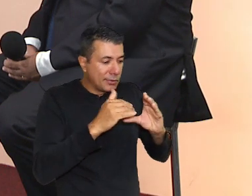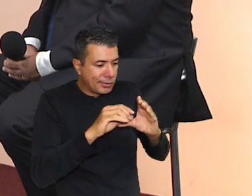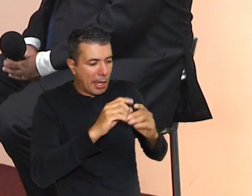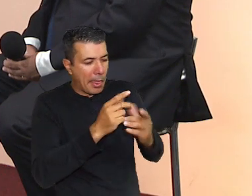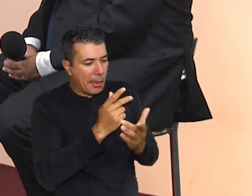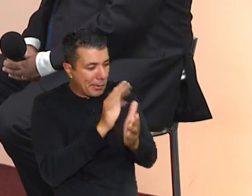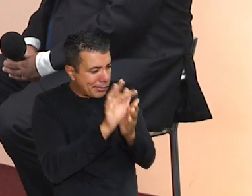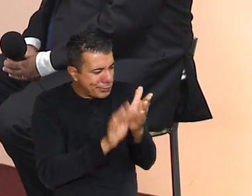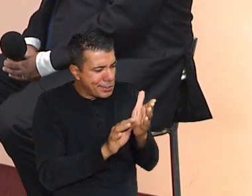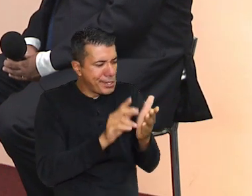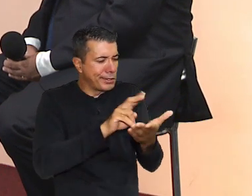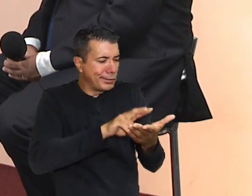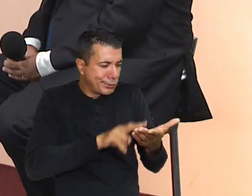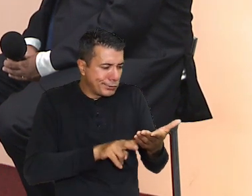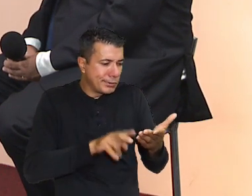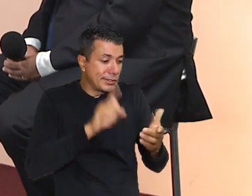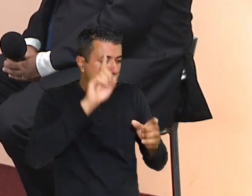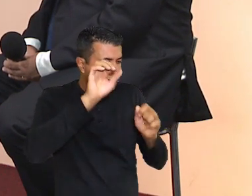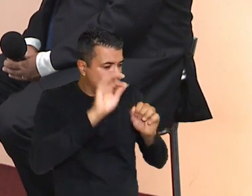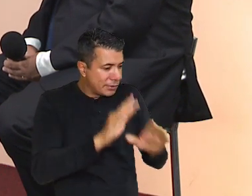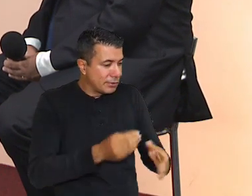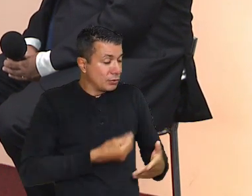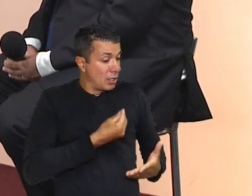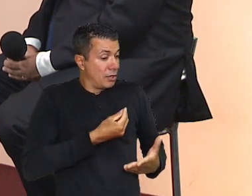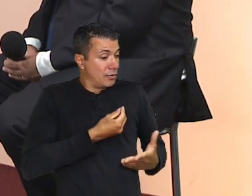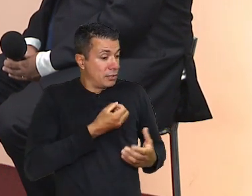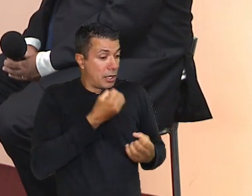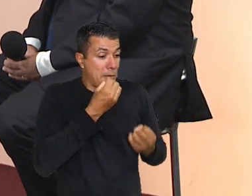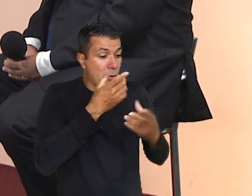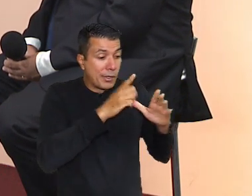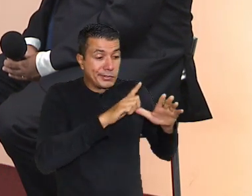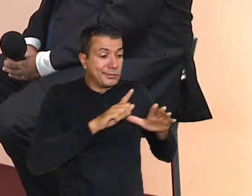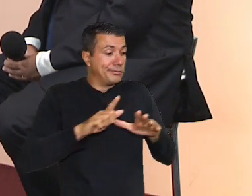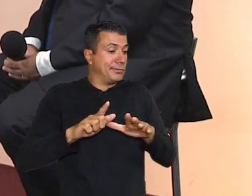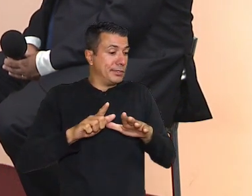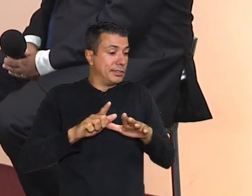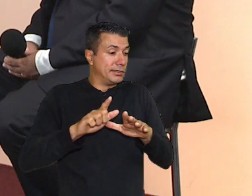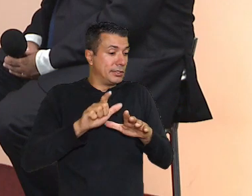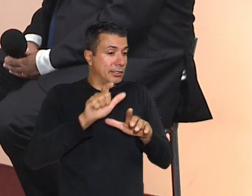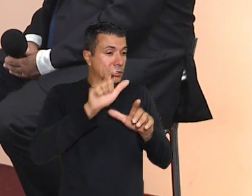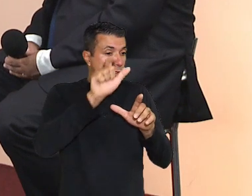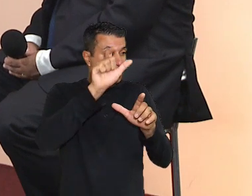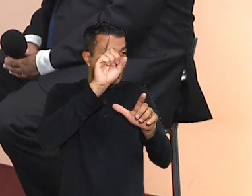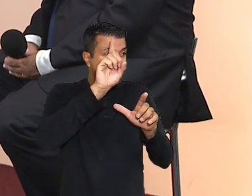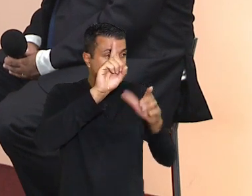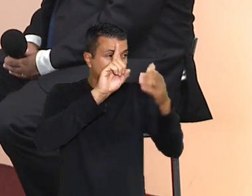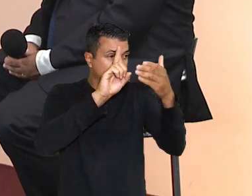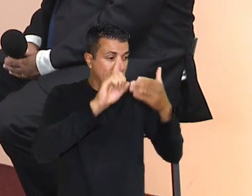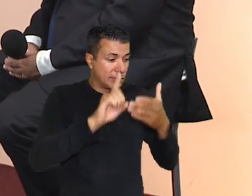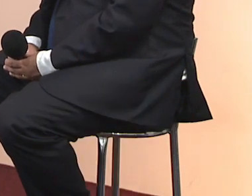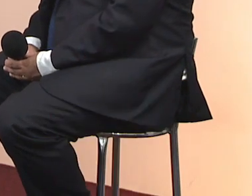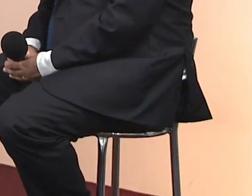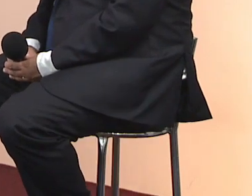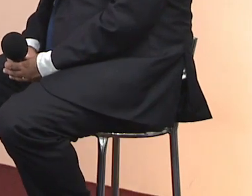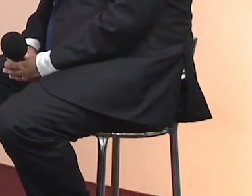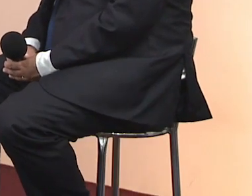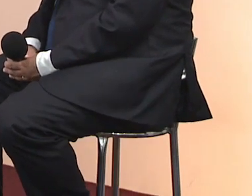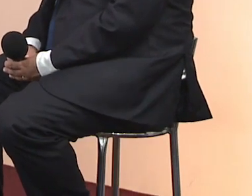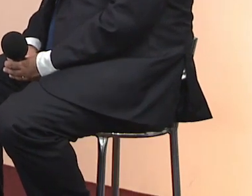continue te abençoando e Deus abençoe você. Que te dê uma boa semana na presença de Jesus. Um abraço a todos.